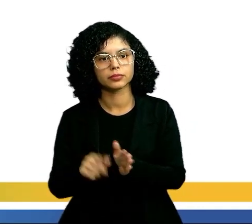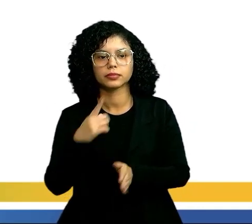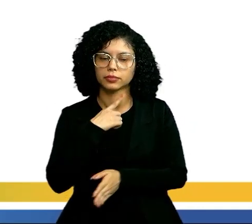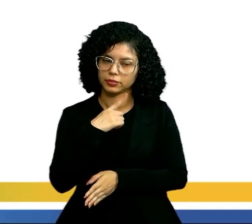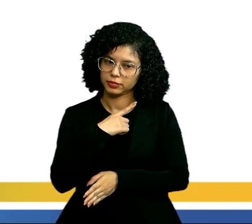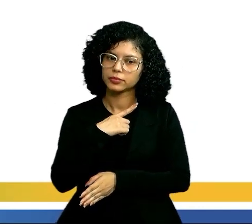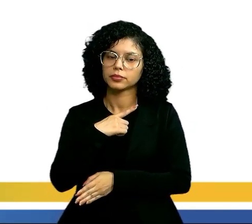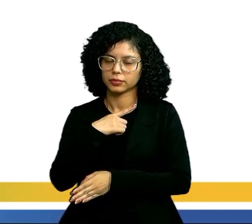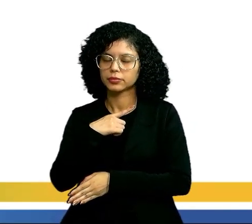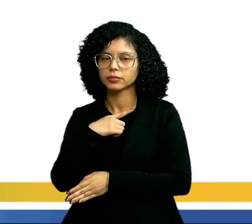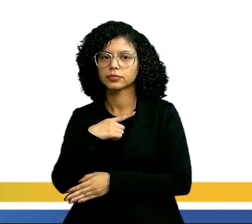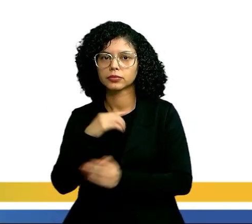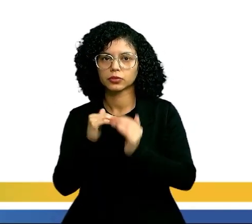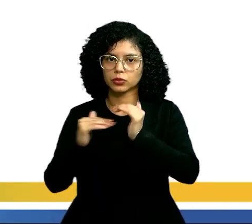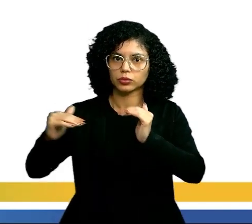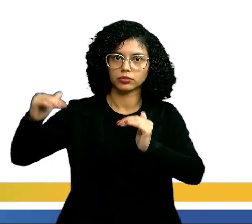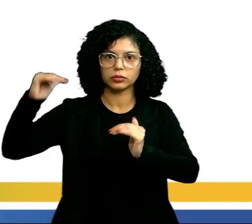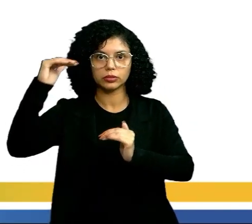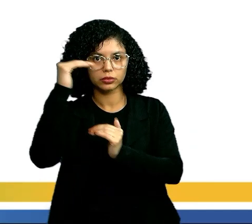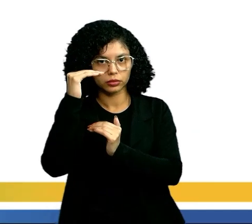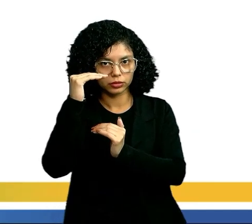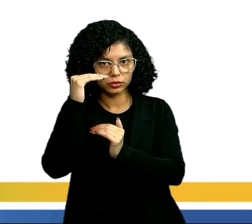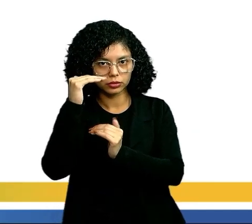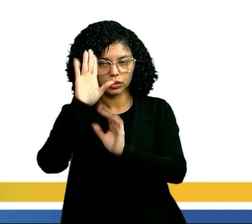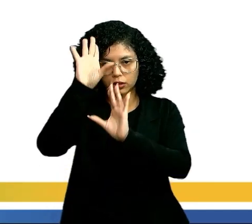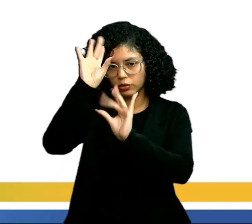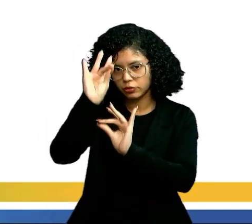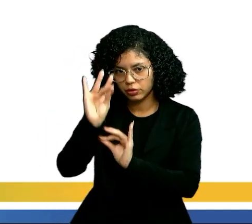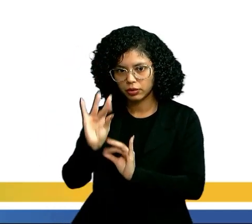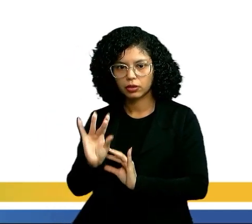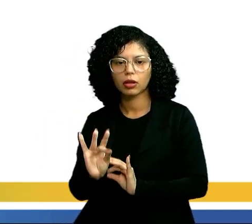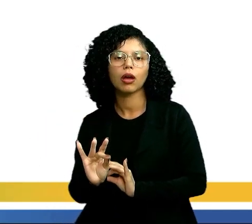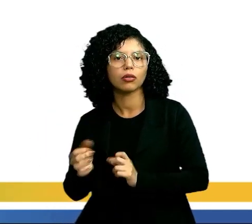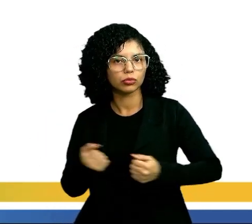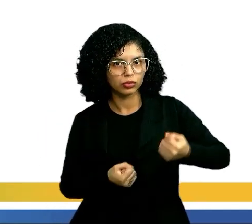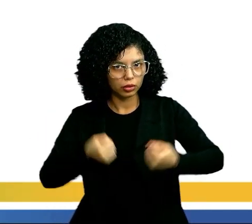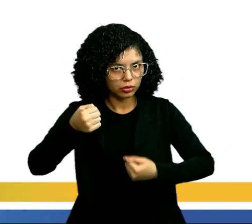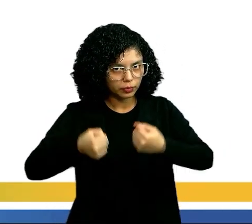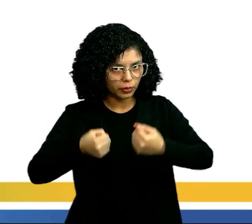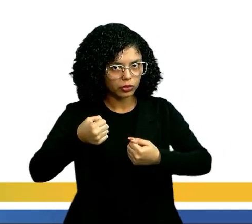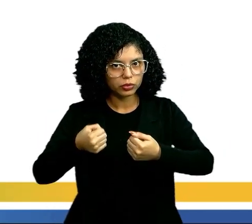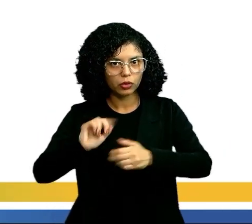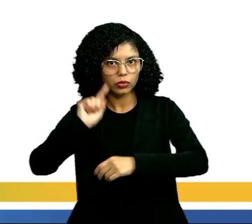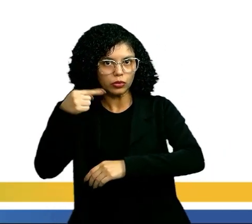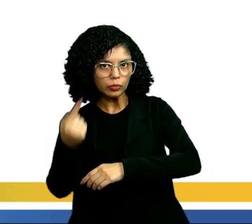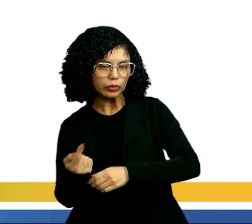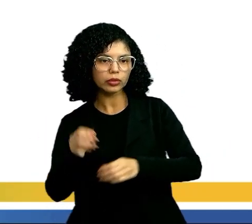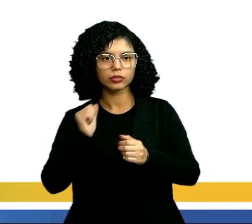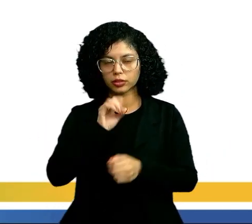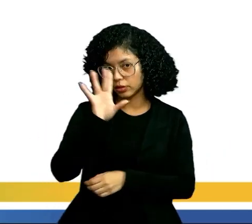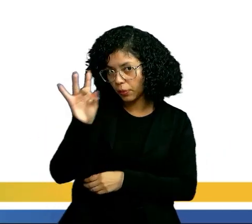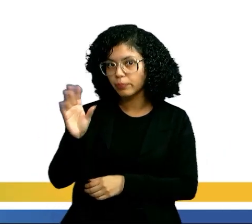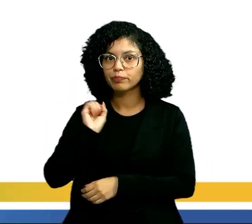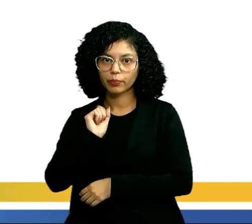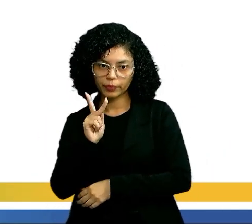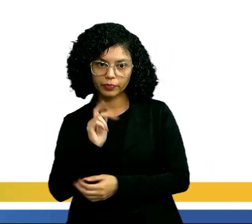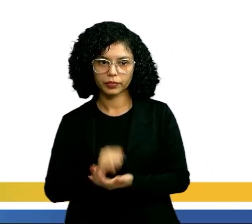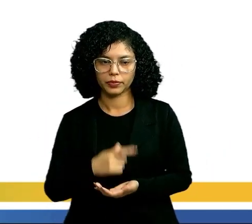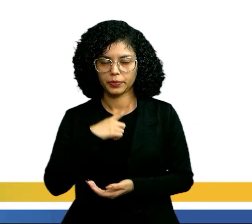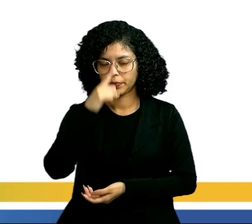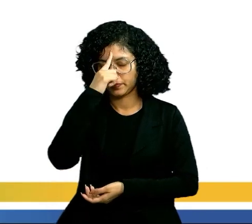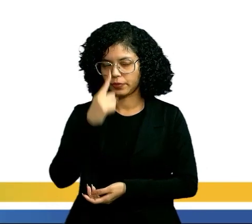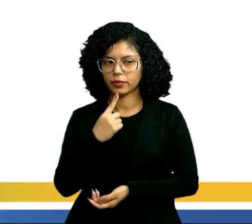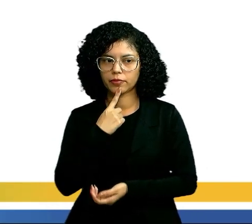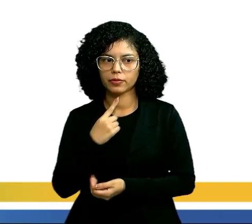são mais relevantes em termos de cada um desses transportes, os prós e os contras de cada um, certo? Nós temos aí